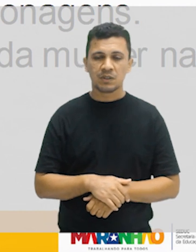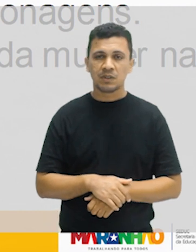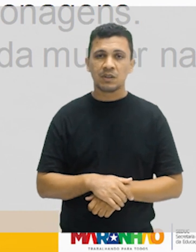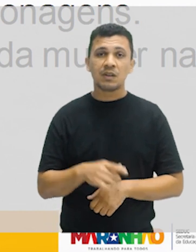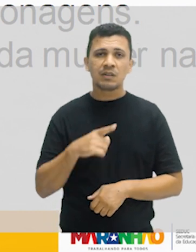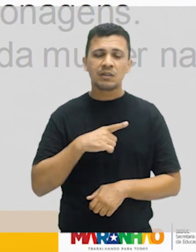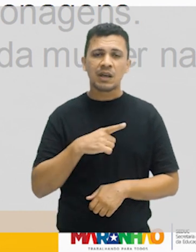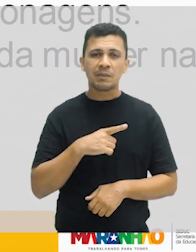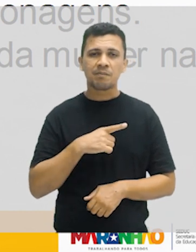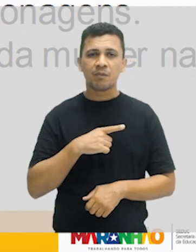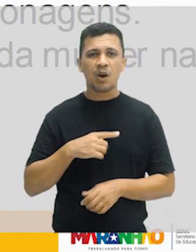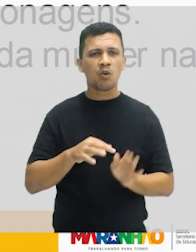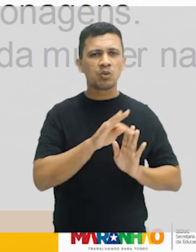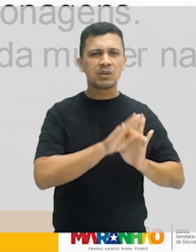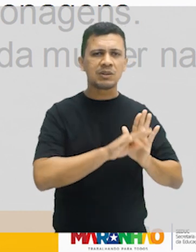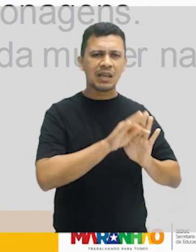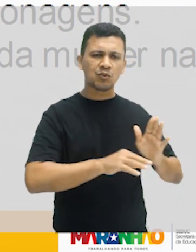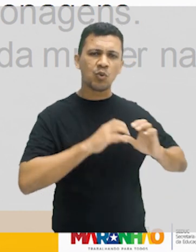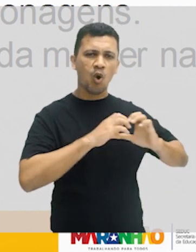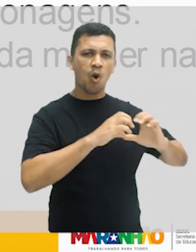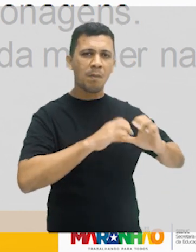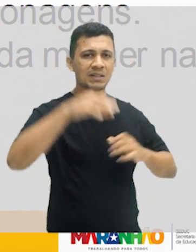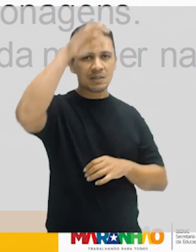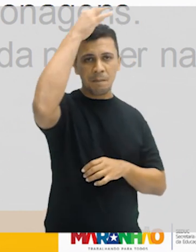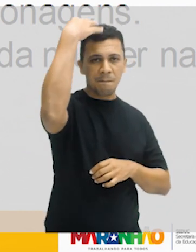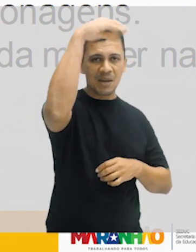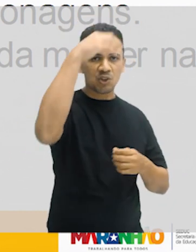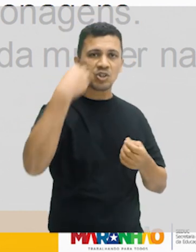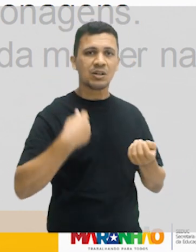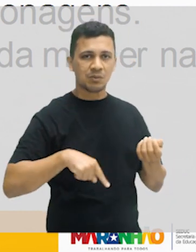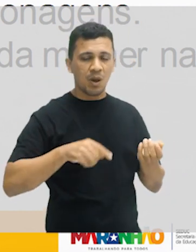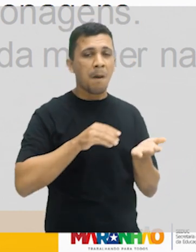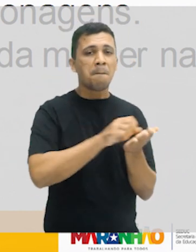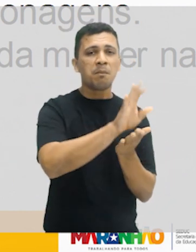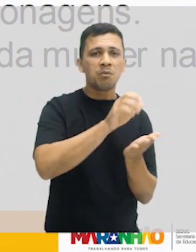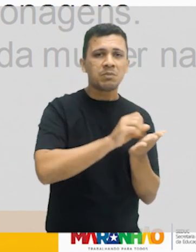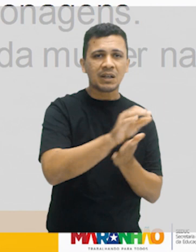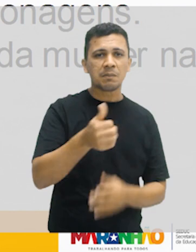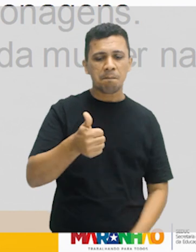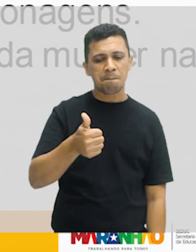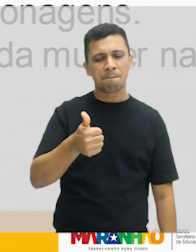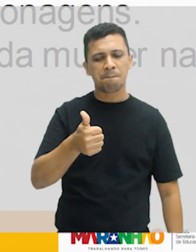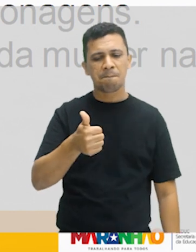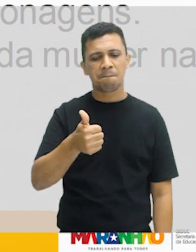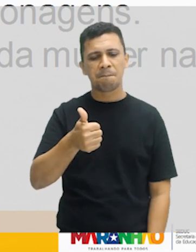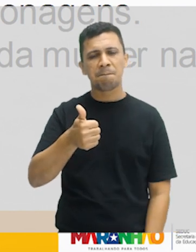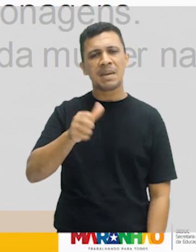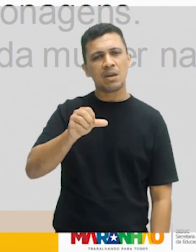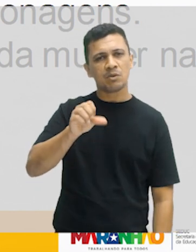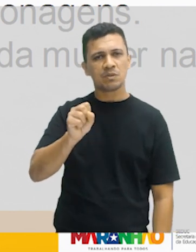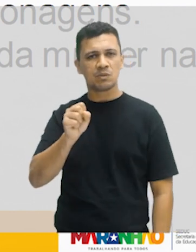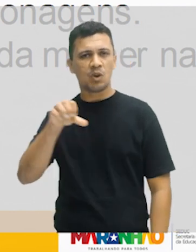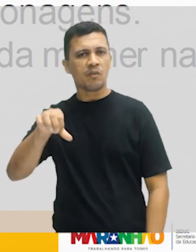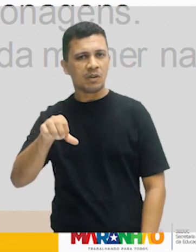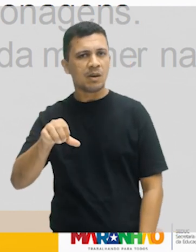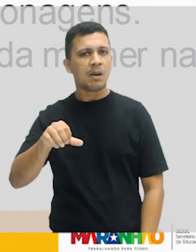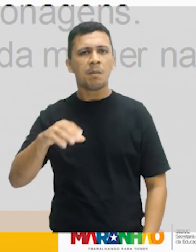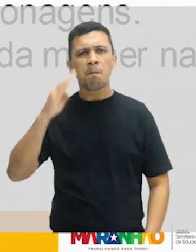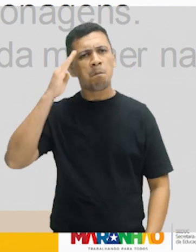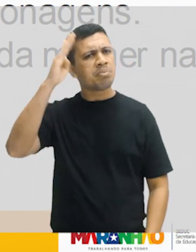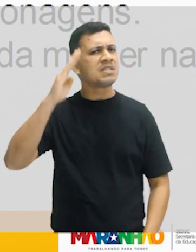romance mexicano publicado em 1989, prevalece a. Então o que ele quer saber?